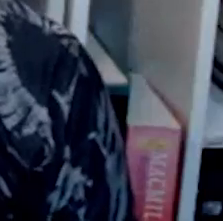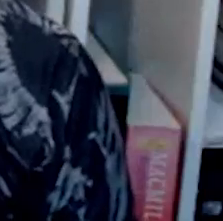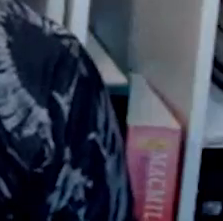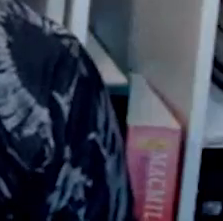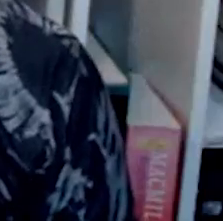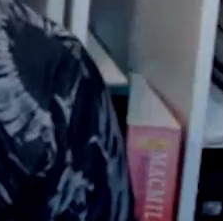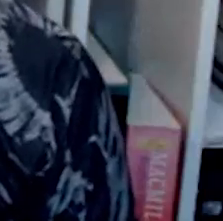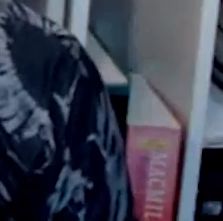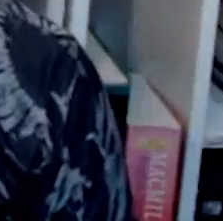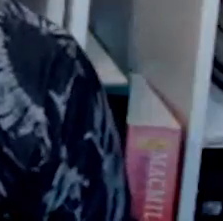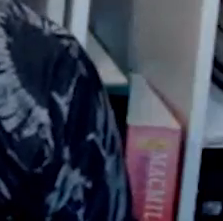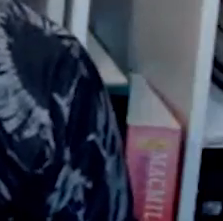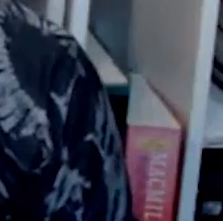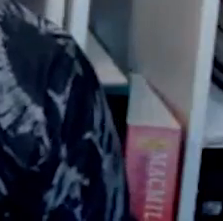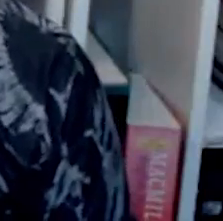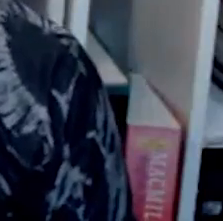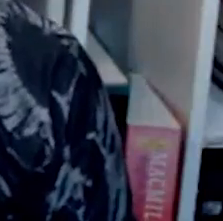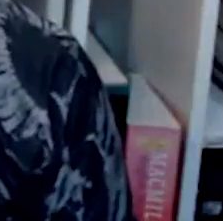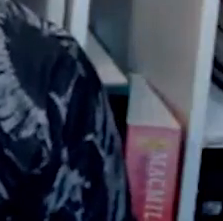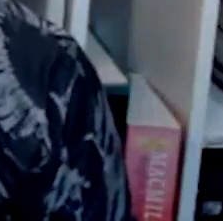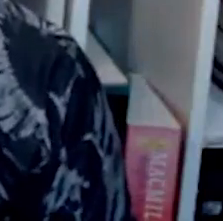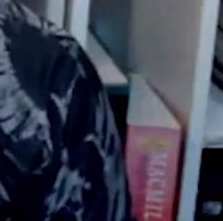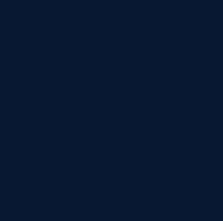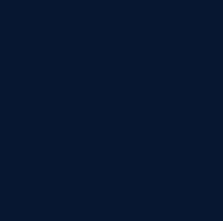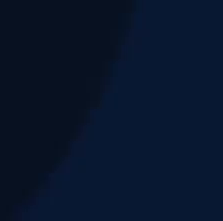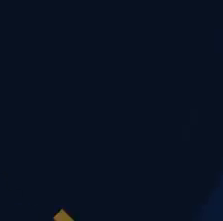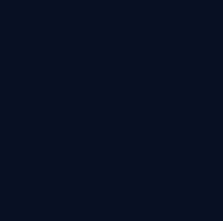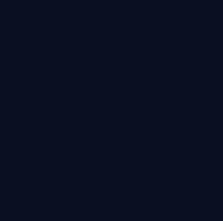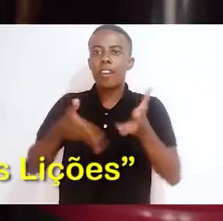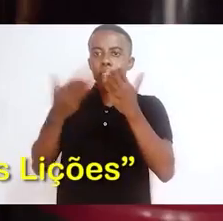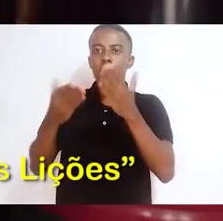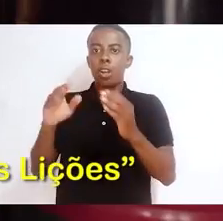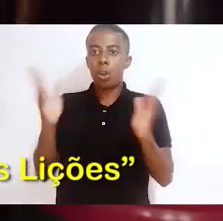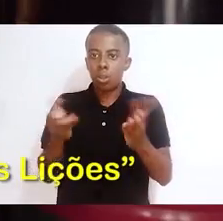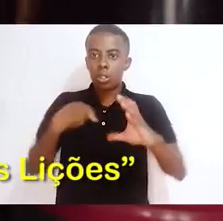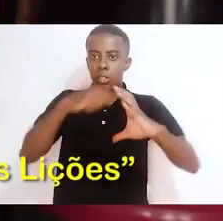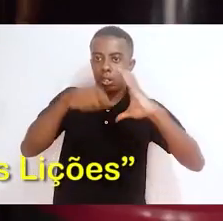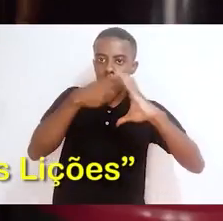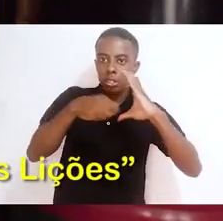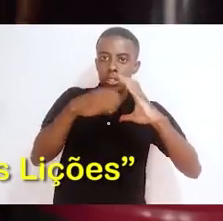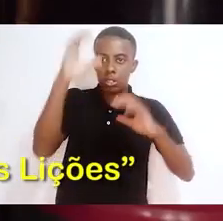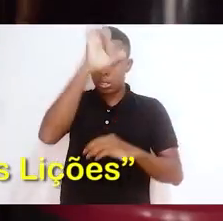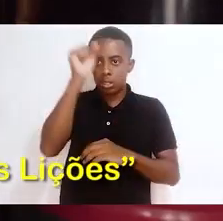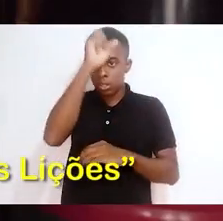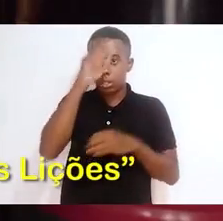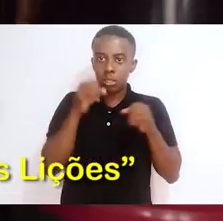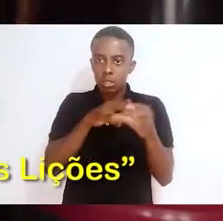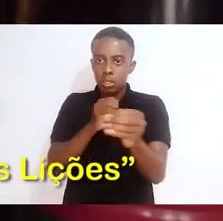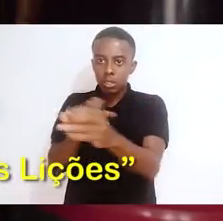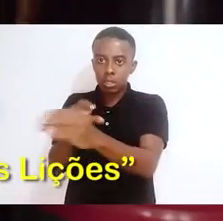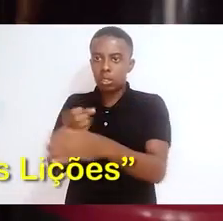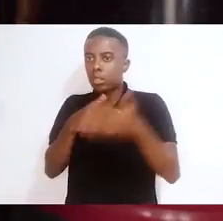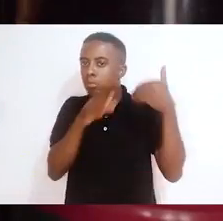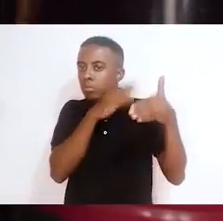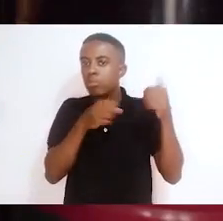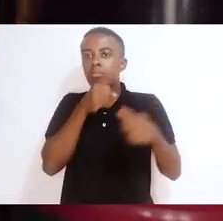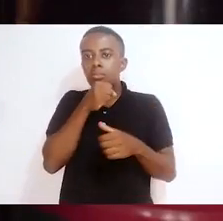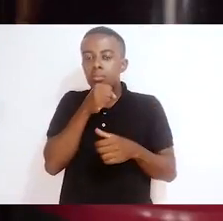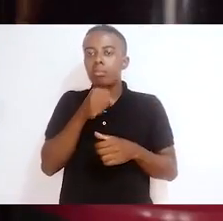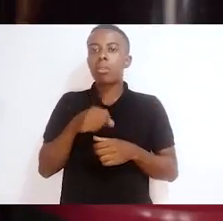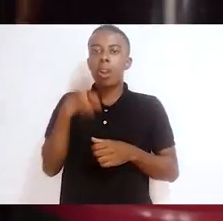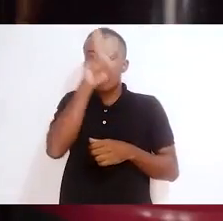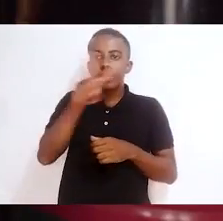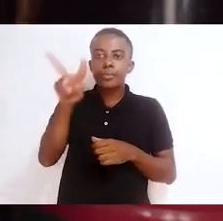luz sobre o protagonismo feminino em mais essa área. Neste episódio da série Aprendendo e Ensinando Antigas Lições,